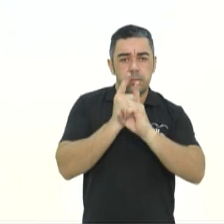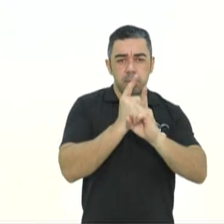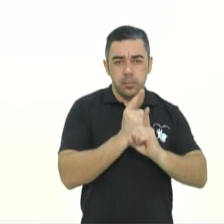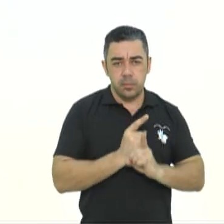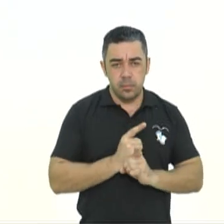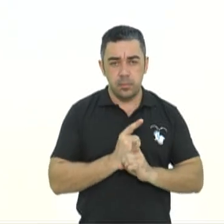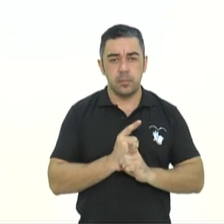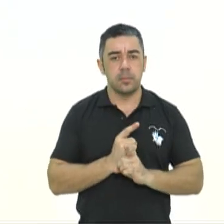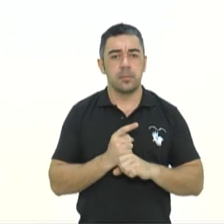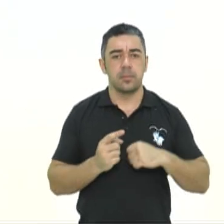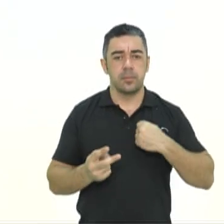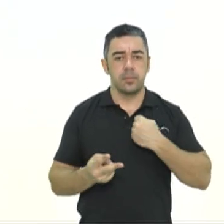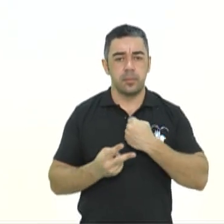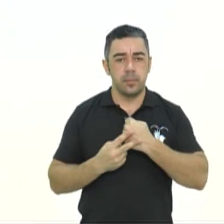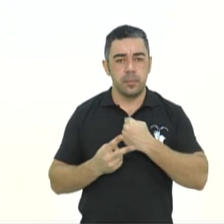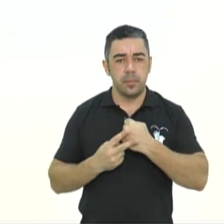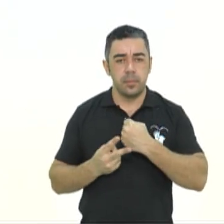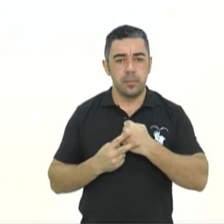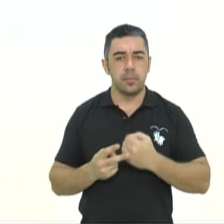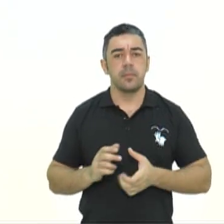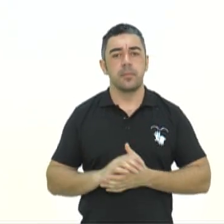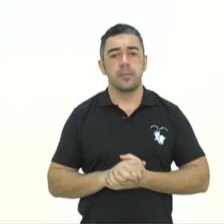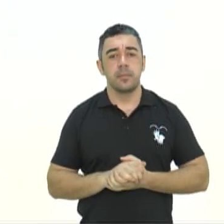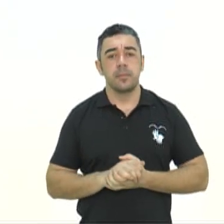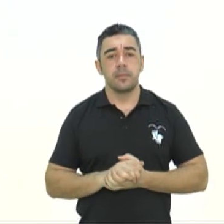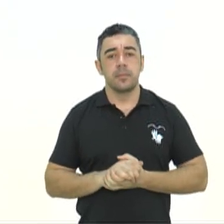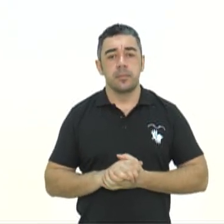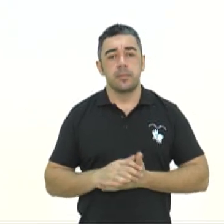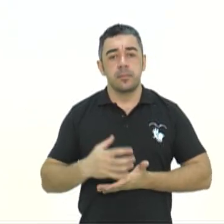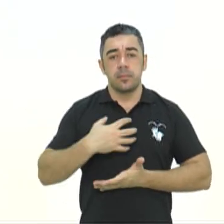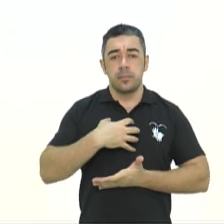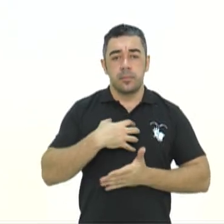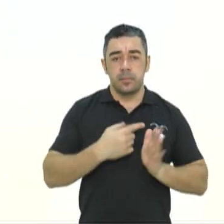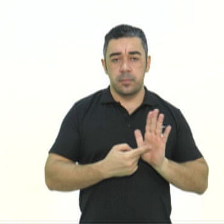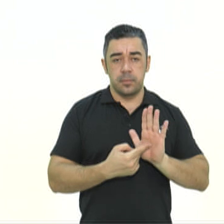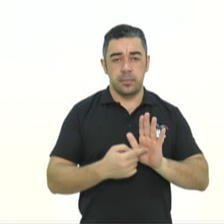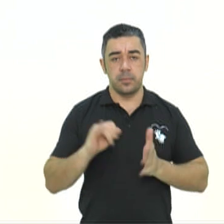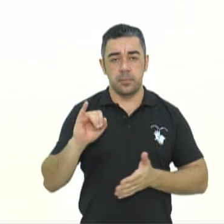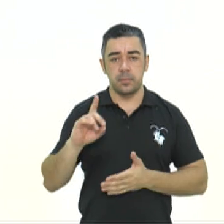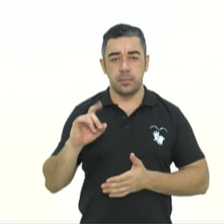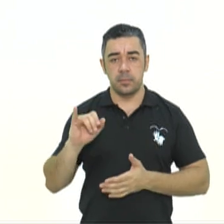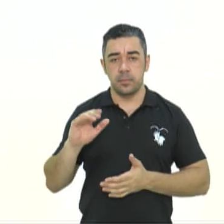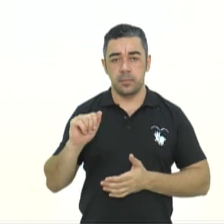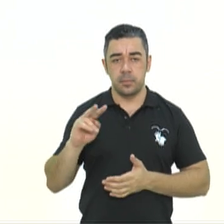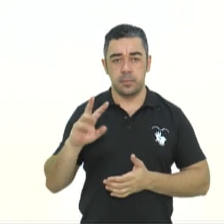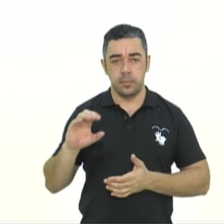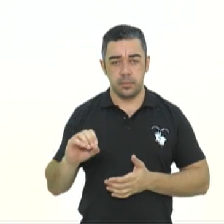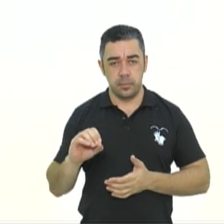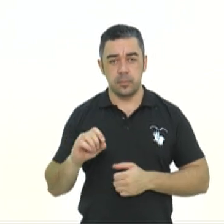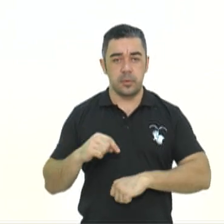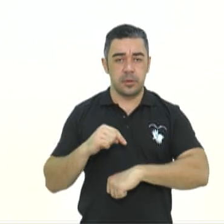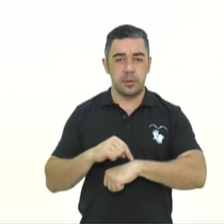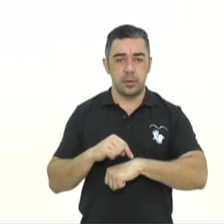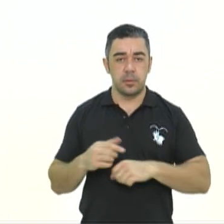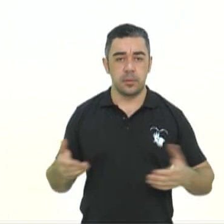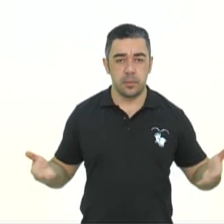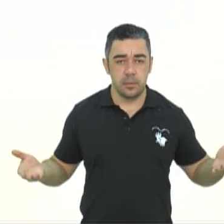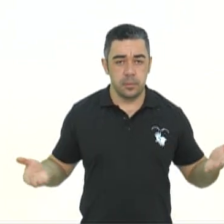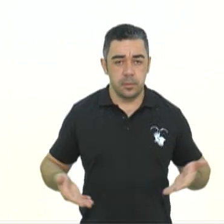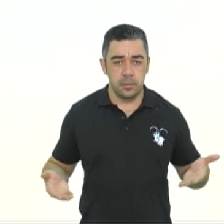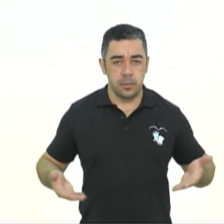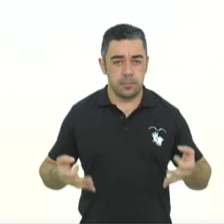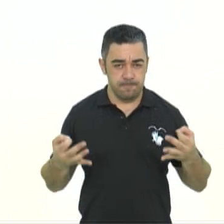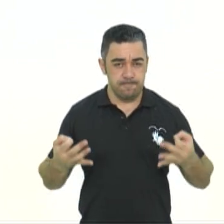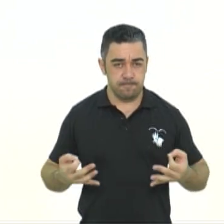dos verbos e o modo indicativo e o tempo presente, certo?